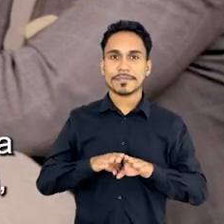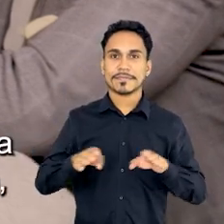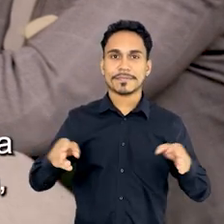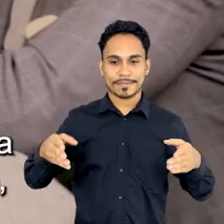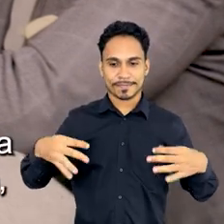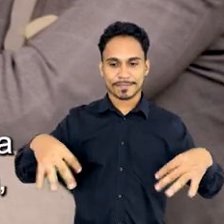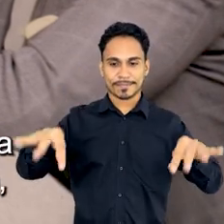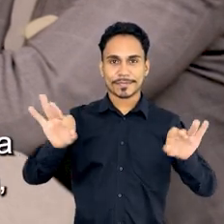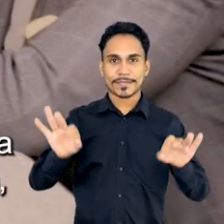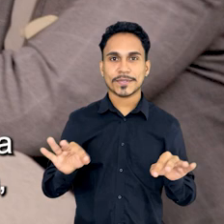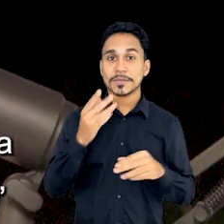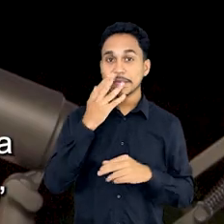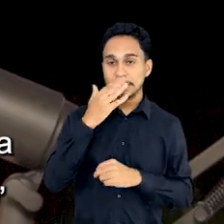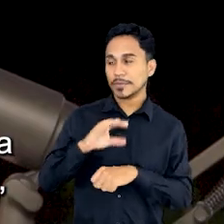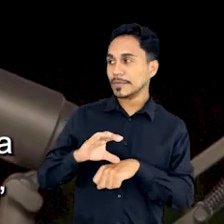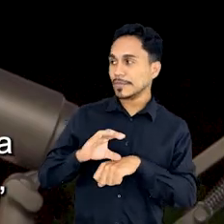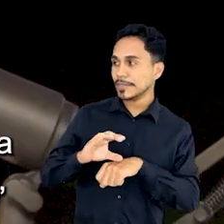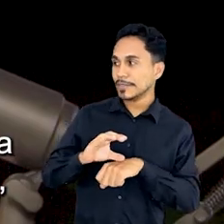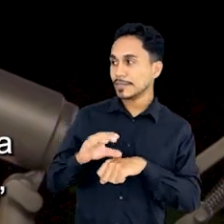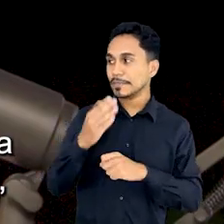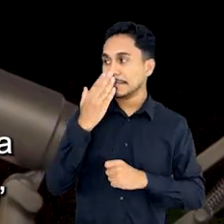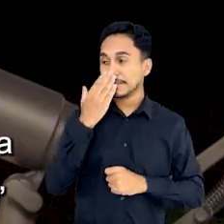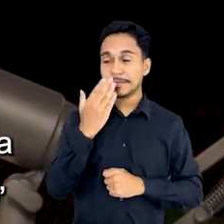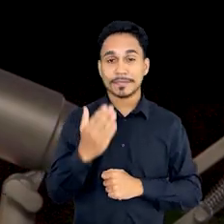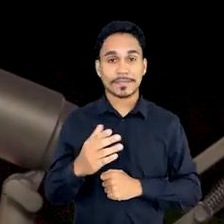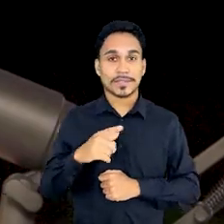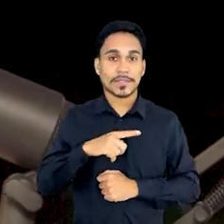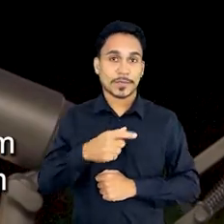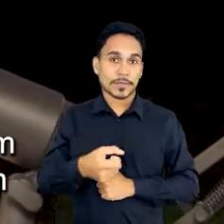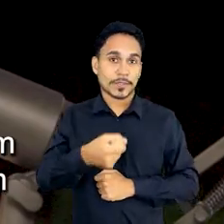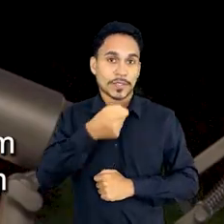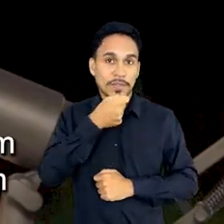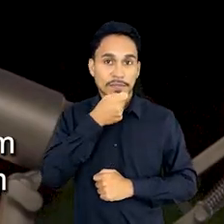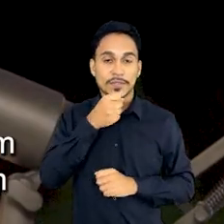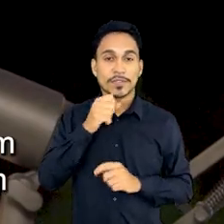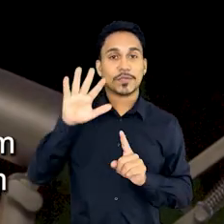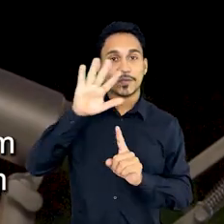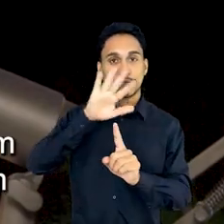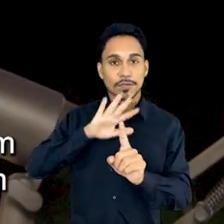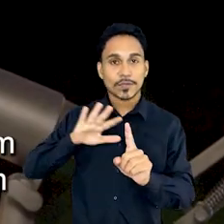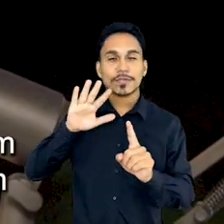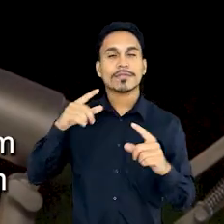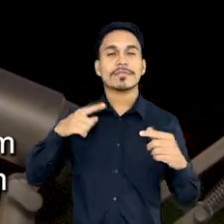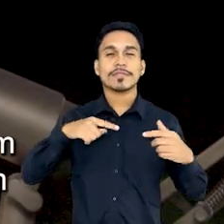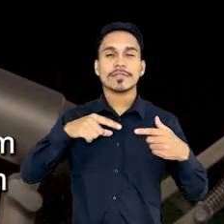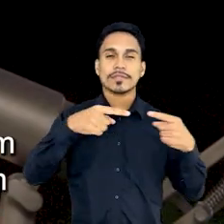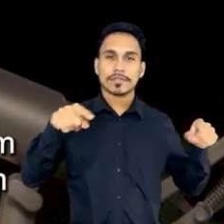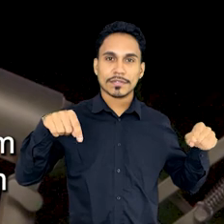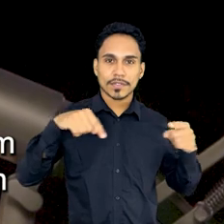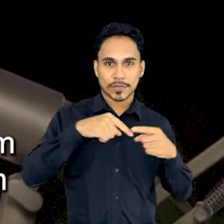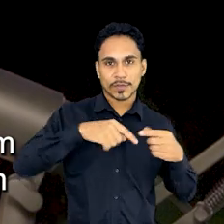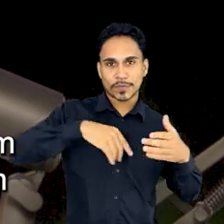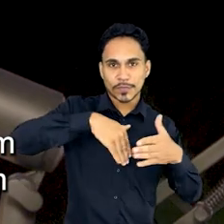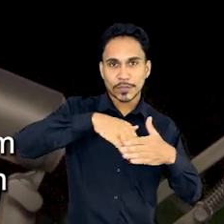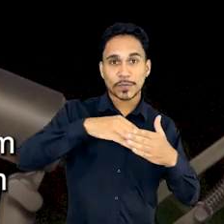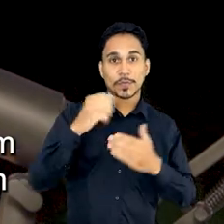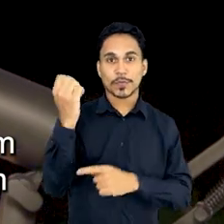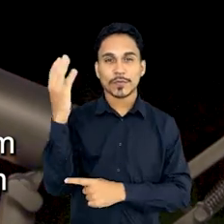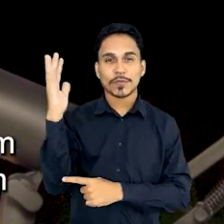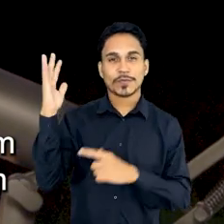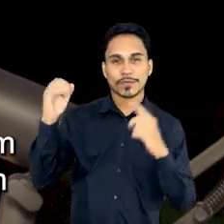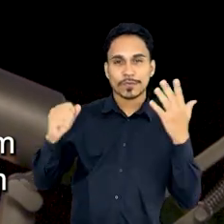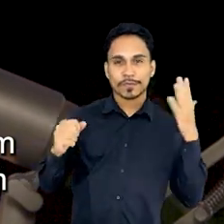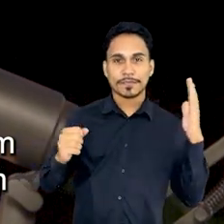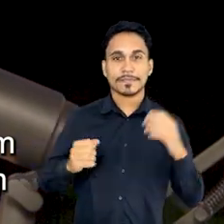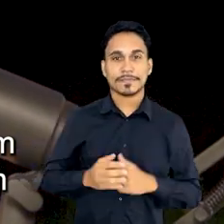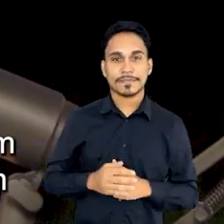a uma mesa com uma toalha sim a minha frente tem o microfone ao meu fundo um Campo Verde de futebol com árvores verdes